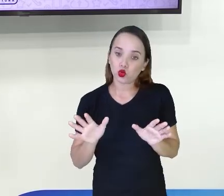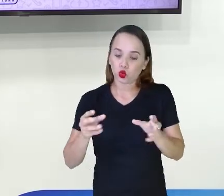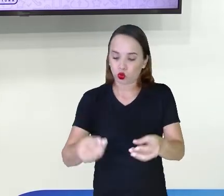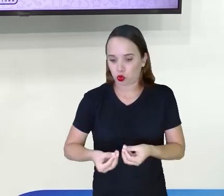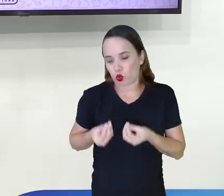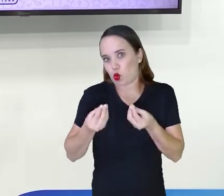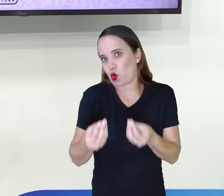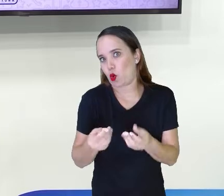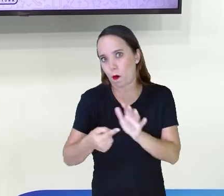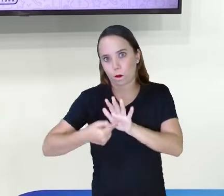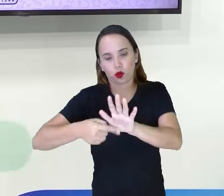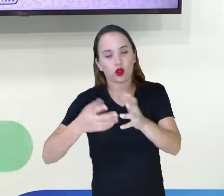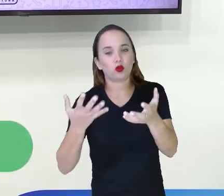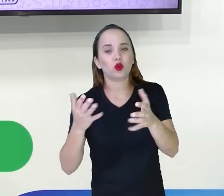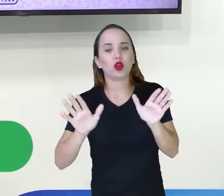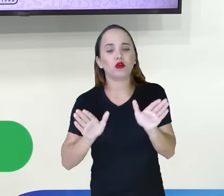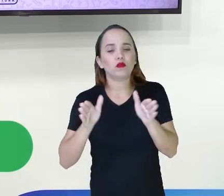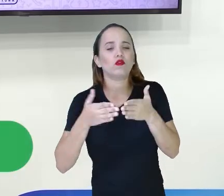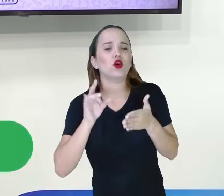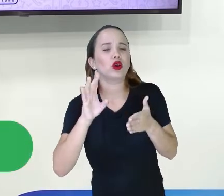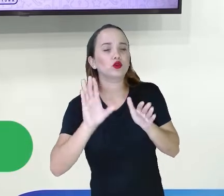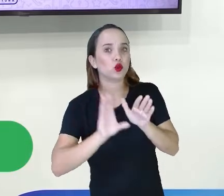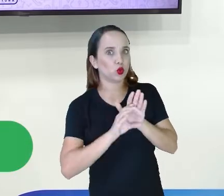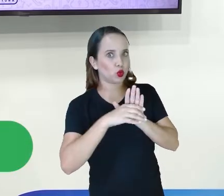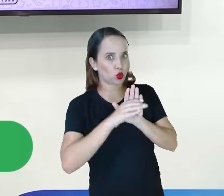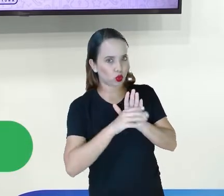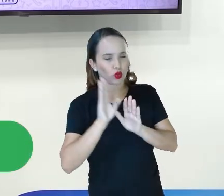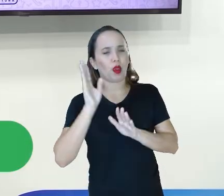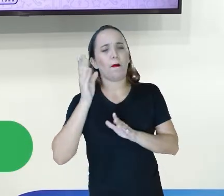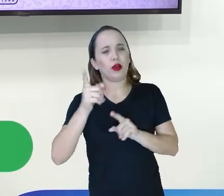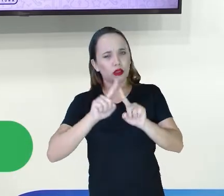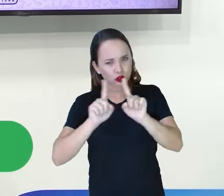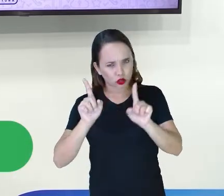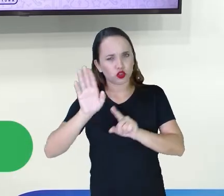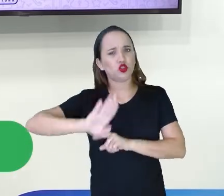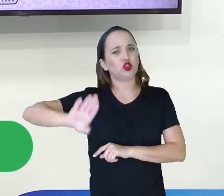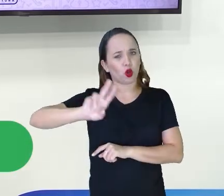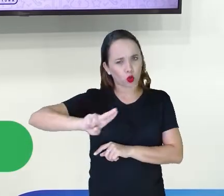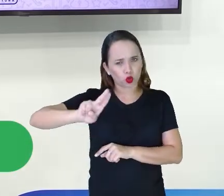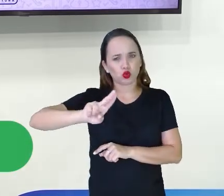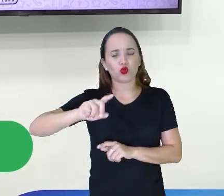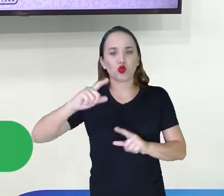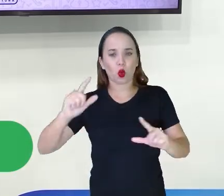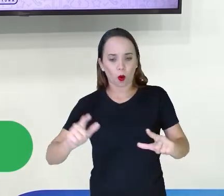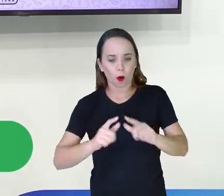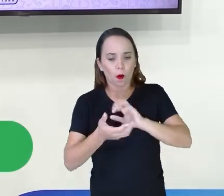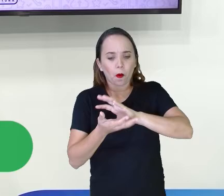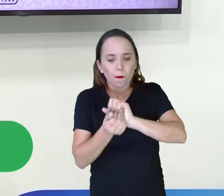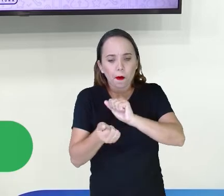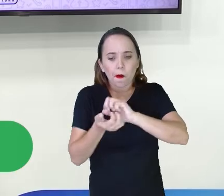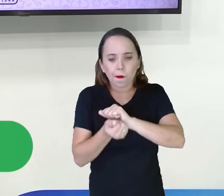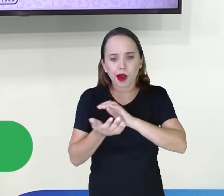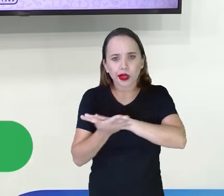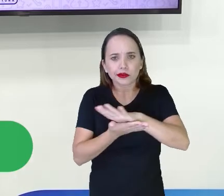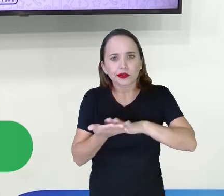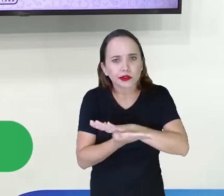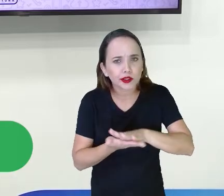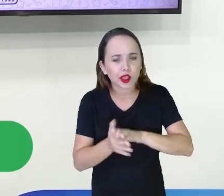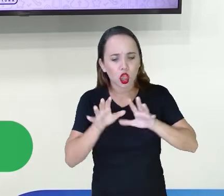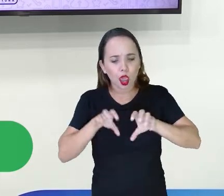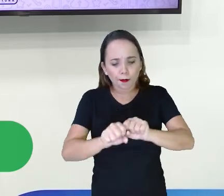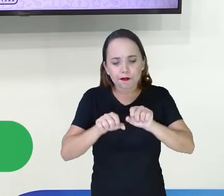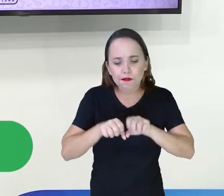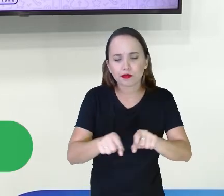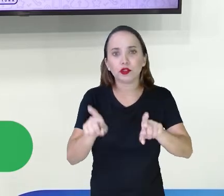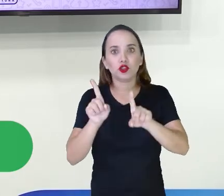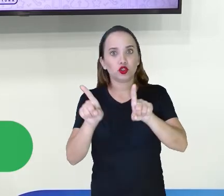nos conceitos, mas a gente já trouxe, já fez com massa de modelar, a gente usou palito, né? Palitinho de